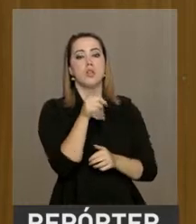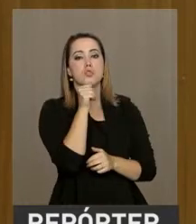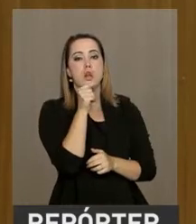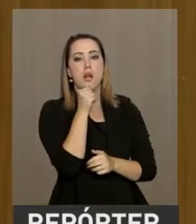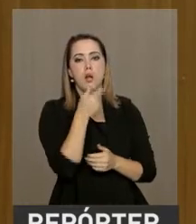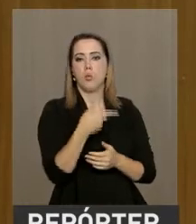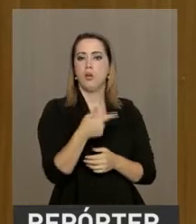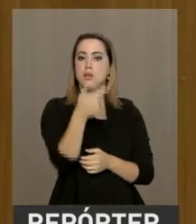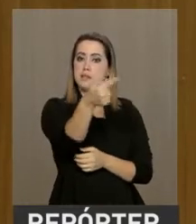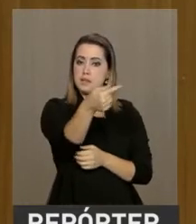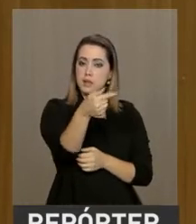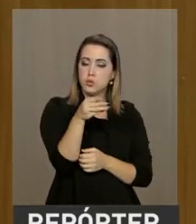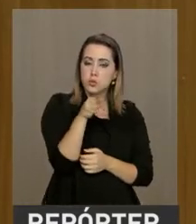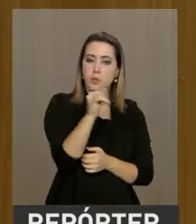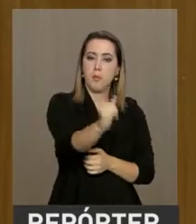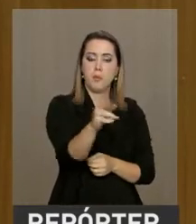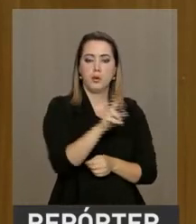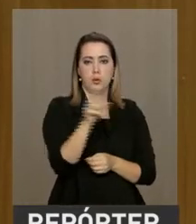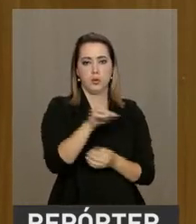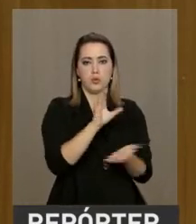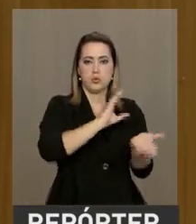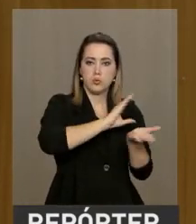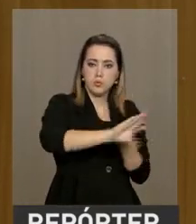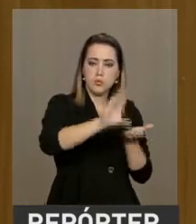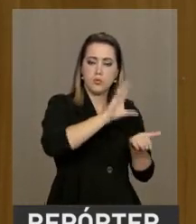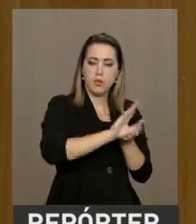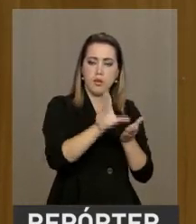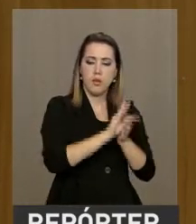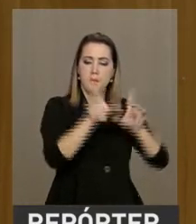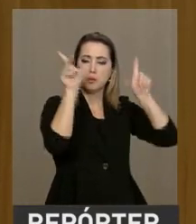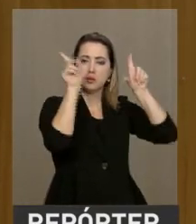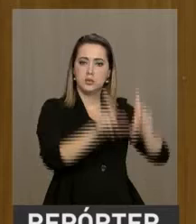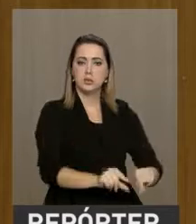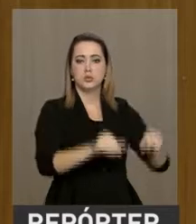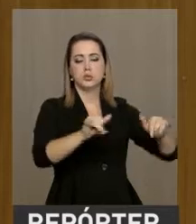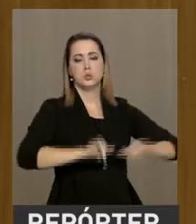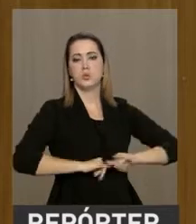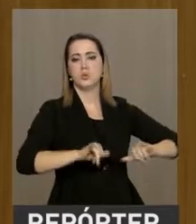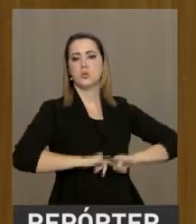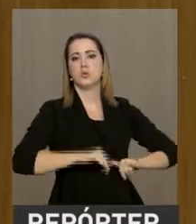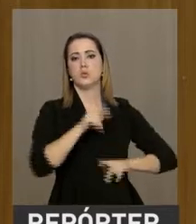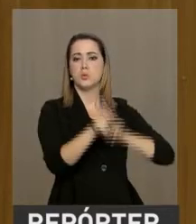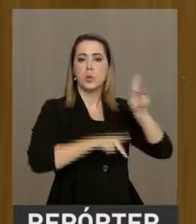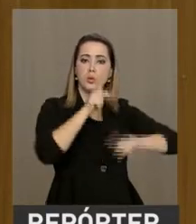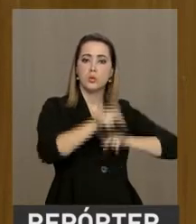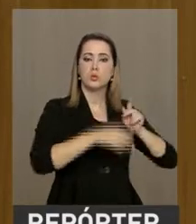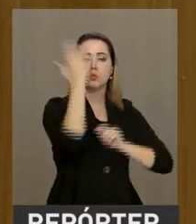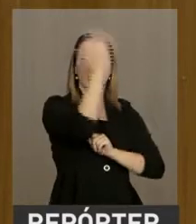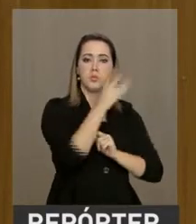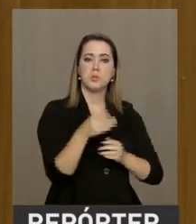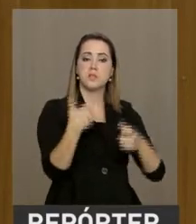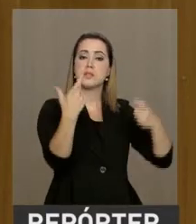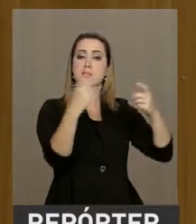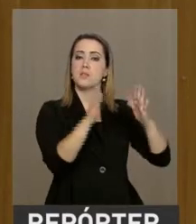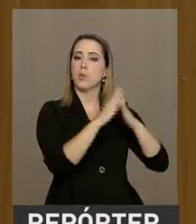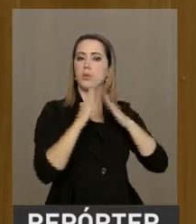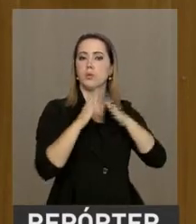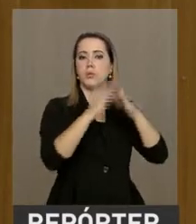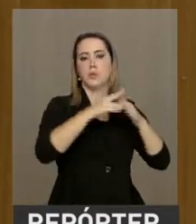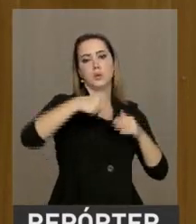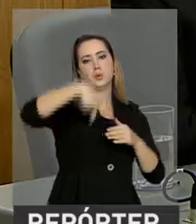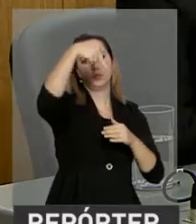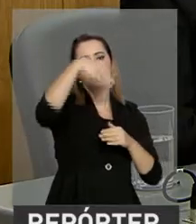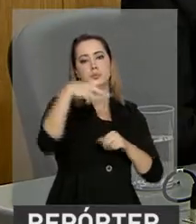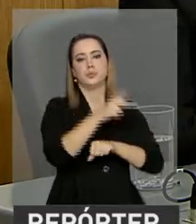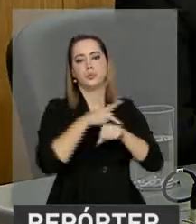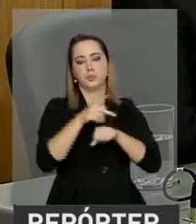7 bilhões de reais para que possamos minimizar o sofrimento do povo brasileiro que mora no nordeste do nosso país o